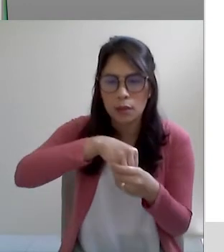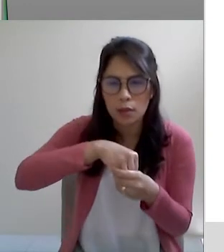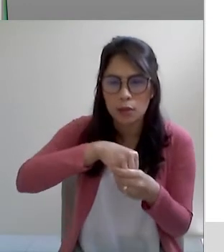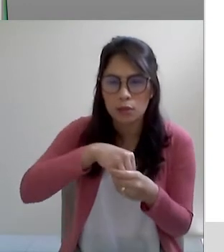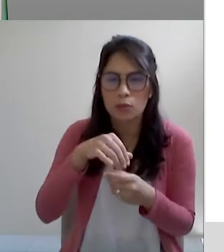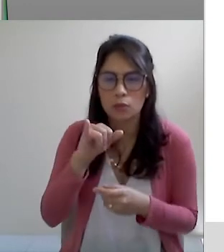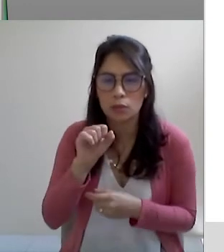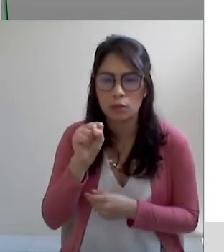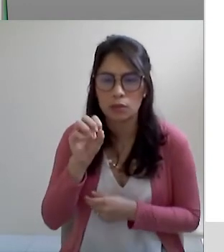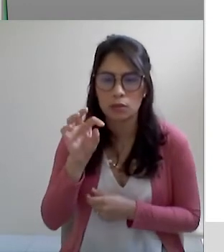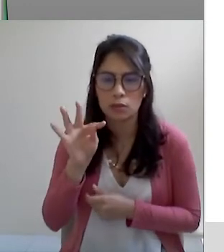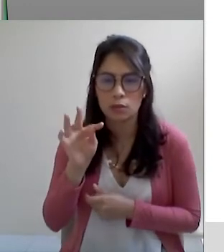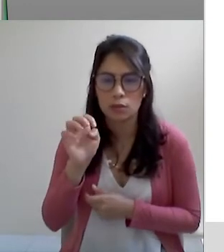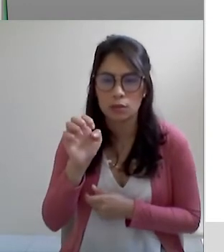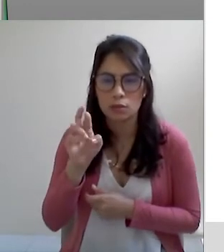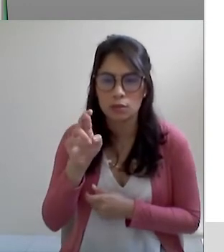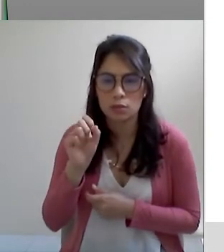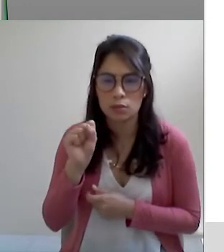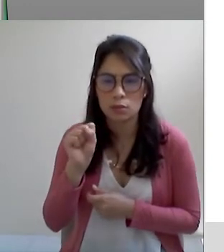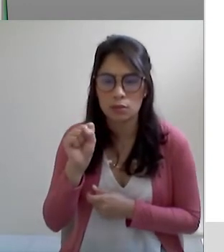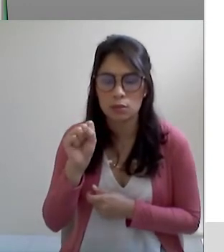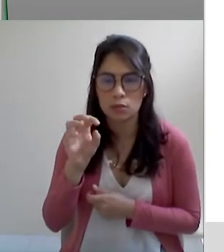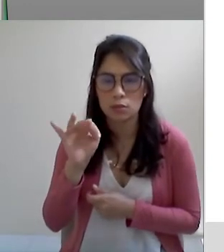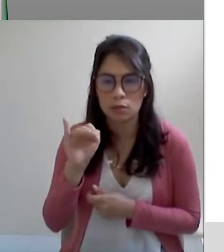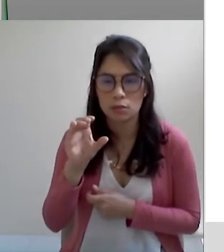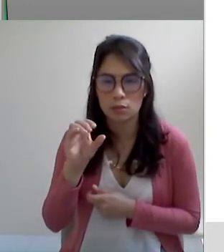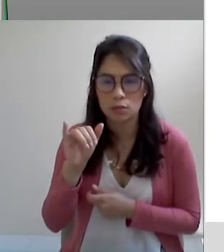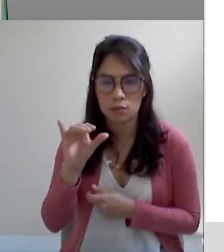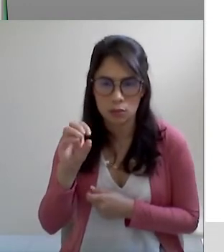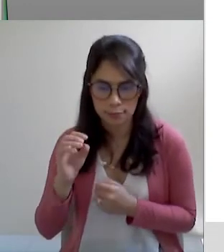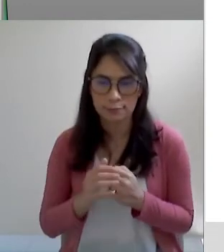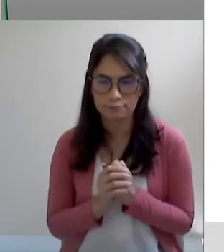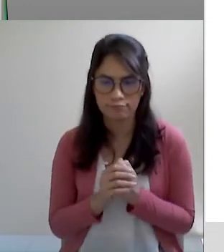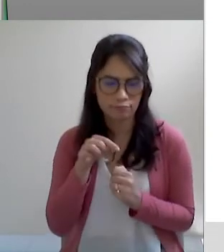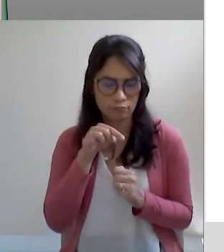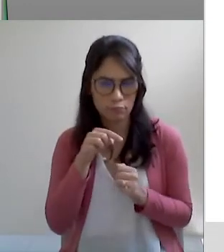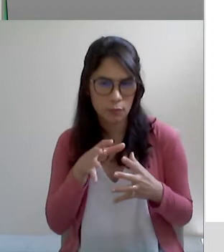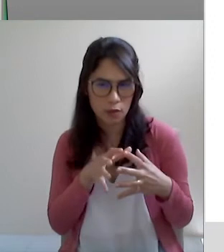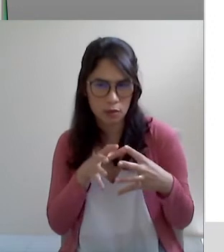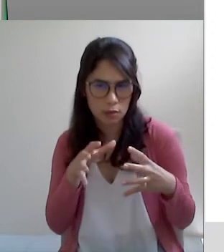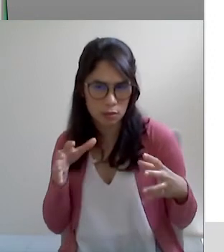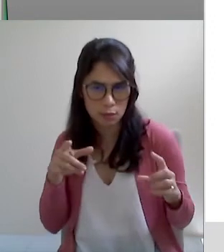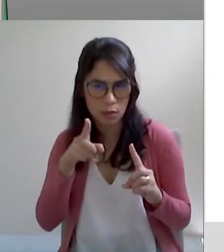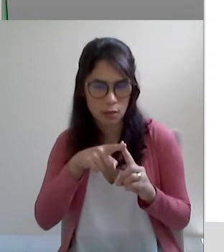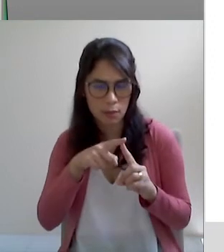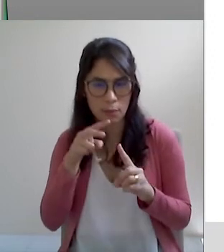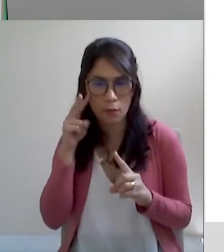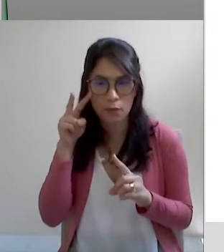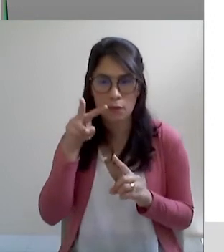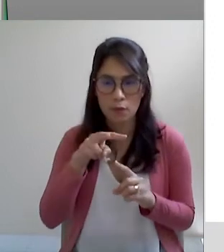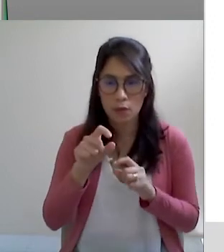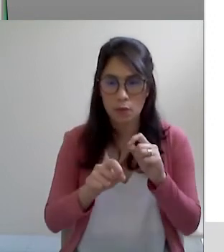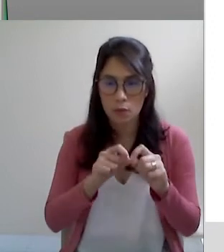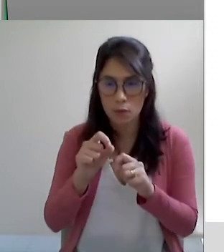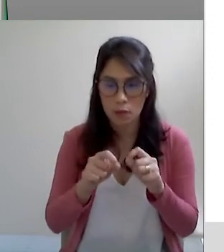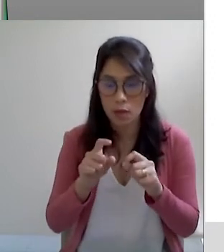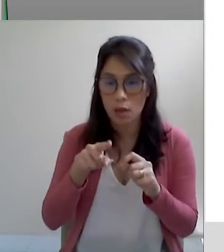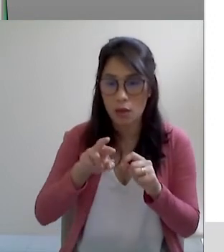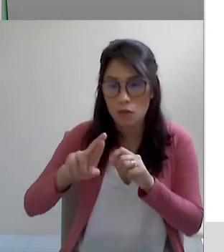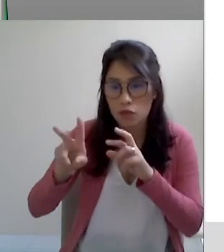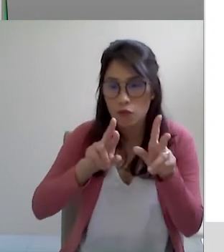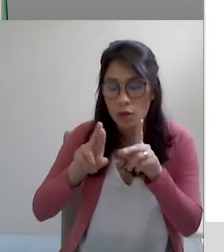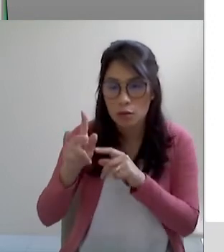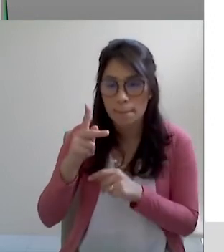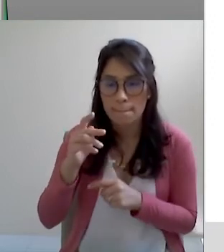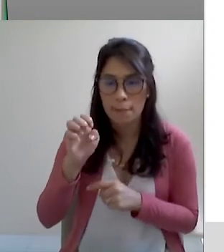O crescimento ocorre no interstício e também por aposição. Neste tipo de